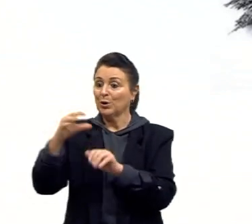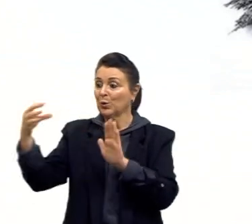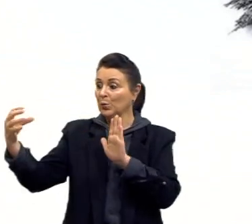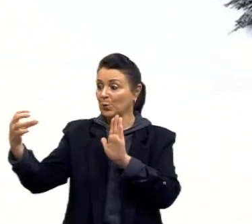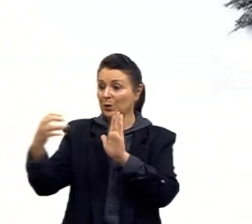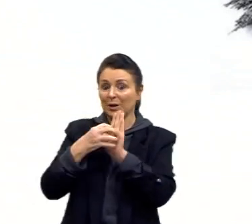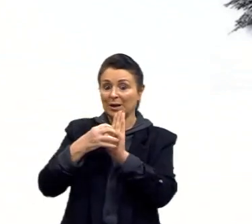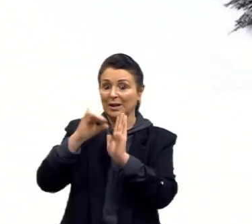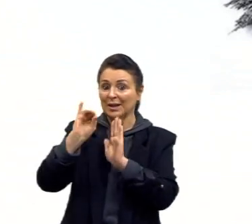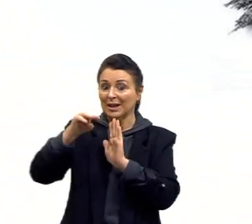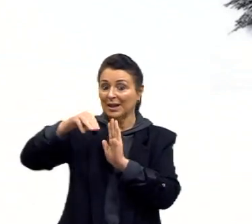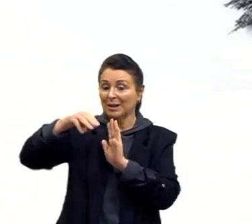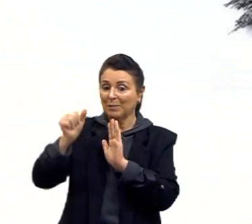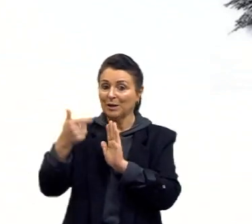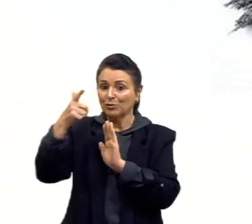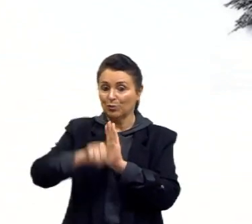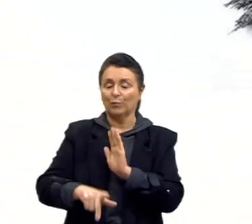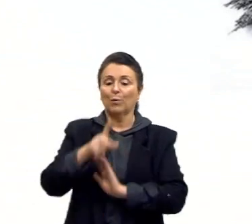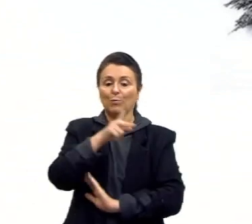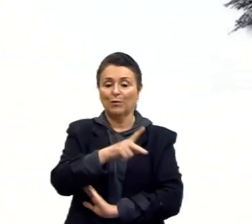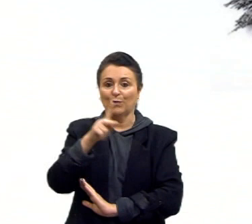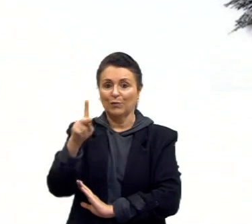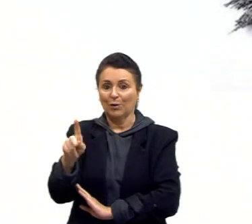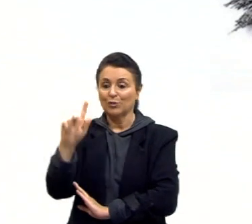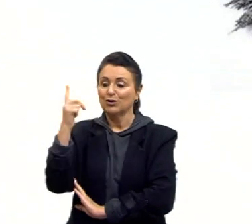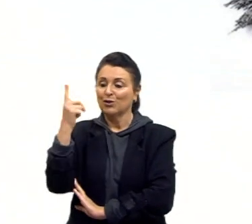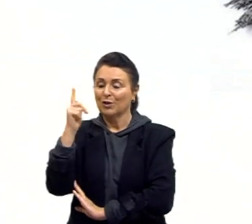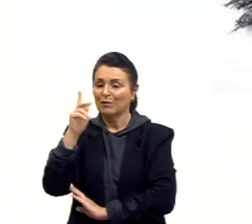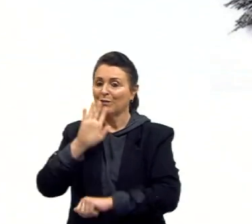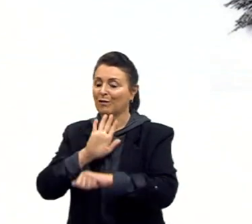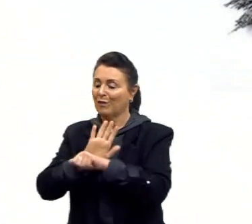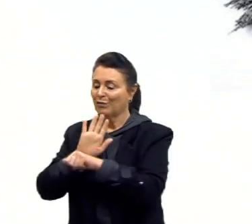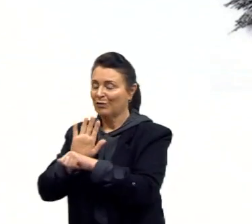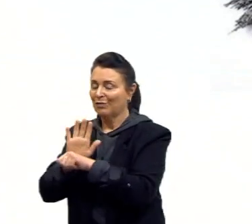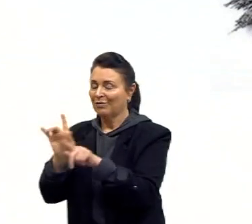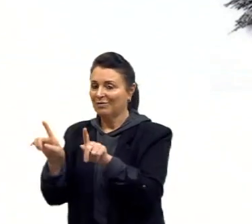vou chamar o professor Douglas aqui para me auxiliar né para cima do assistente